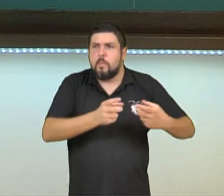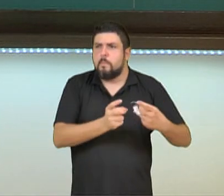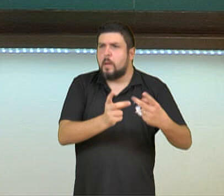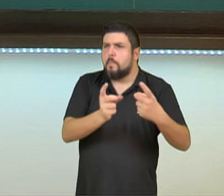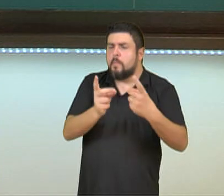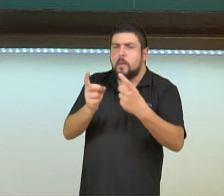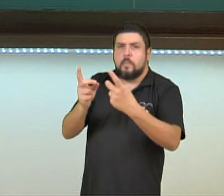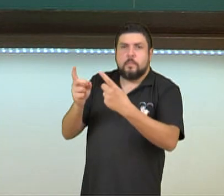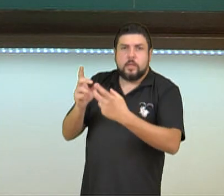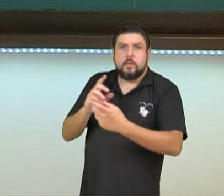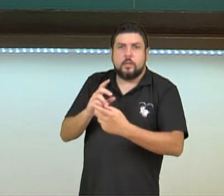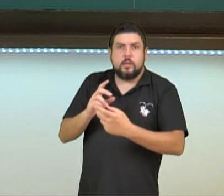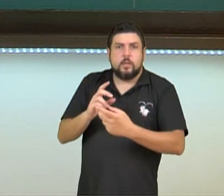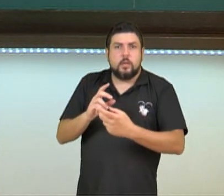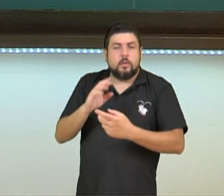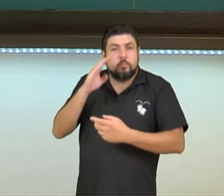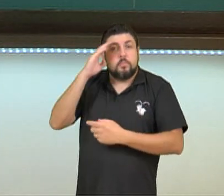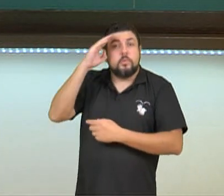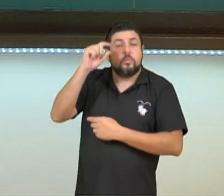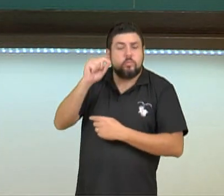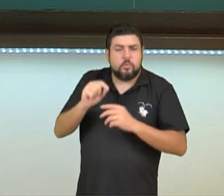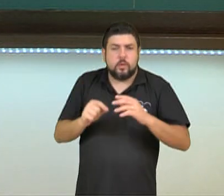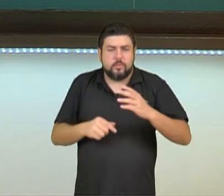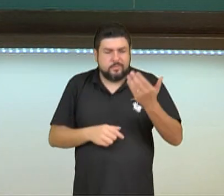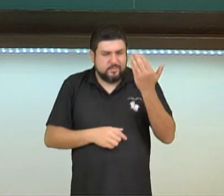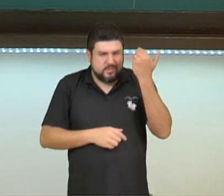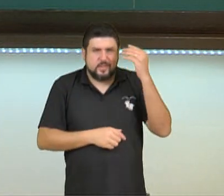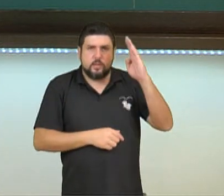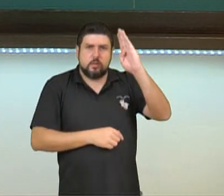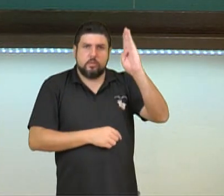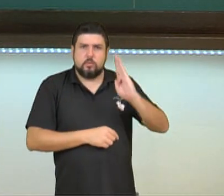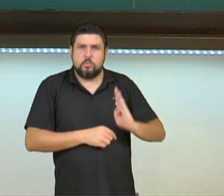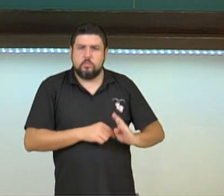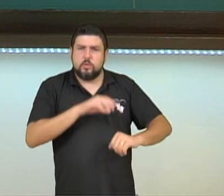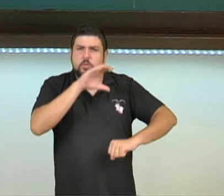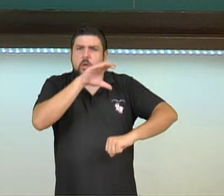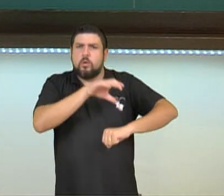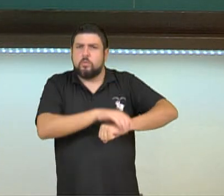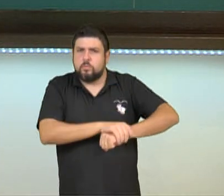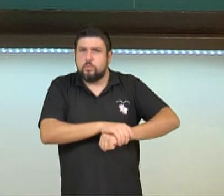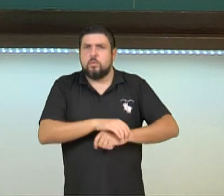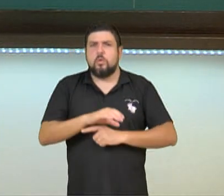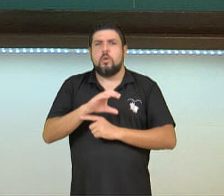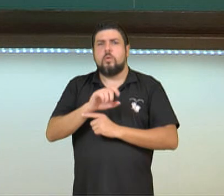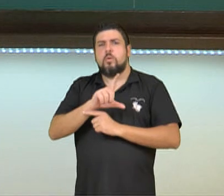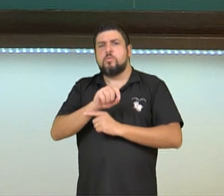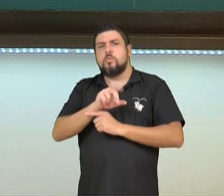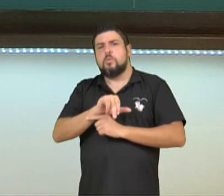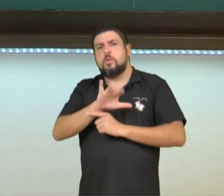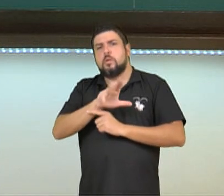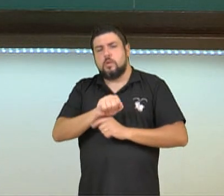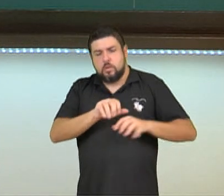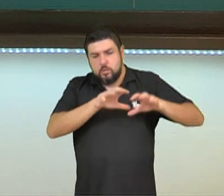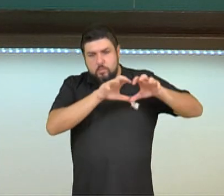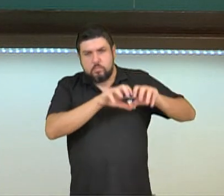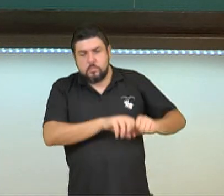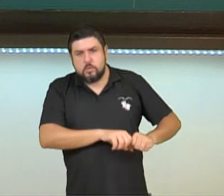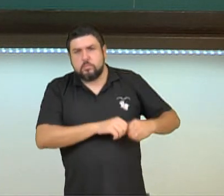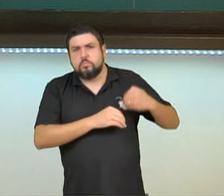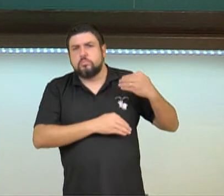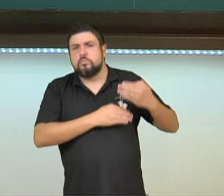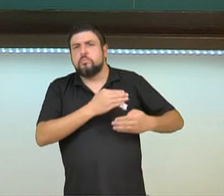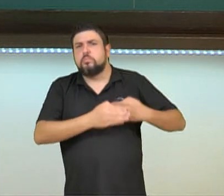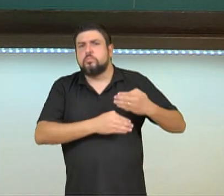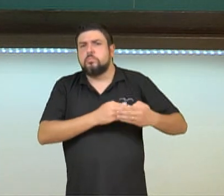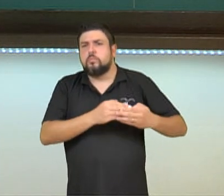no então Brasil colônia, e que depois de um tempo começou a fluir outros níveis de